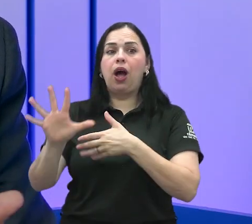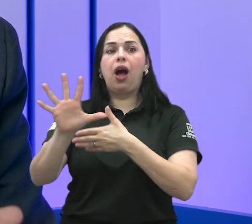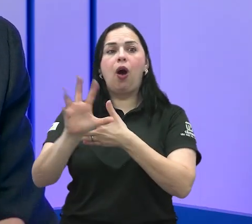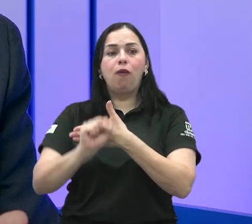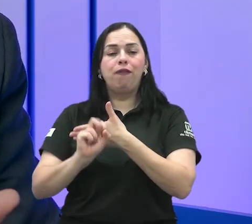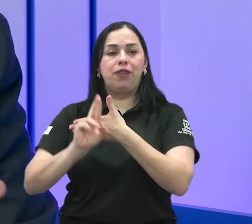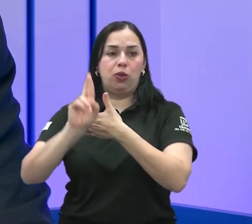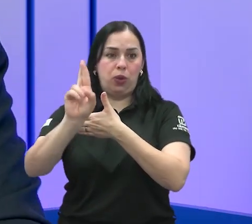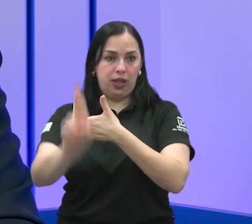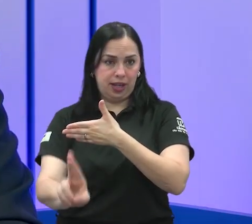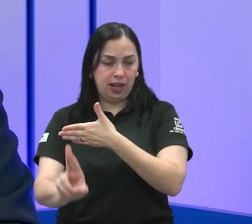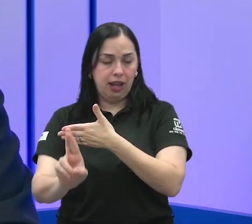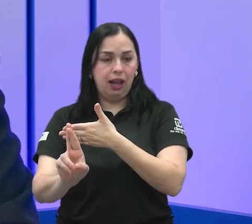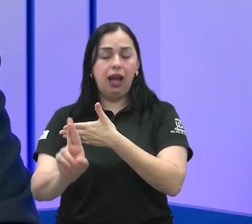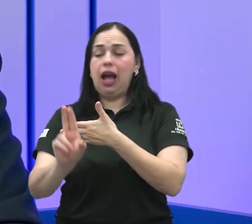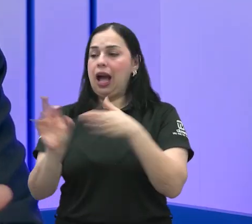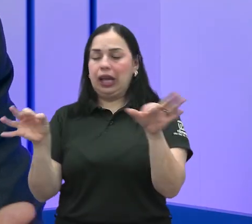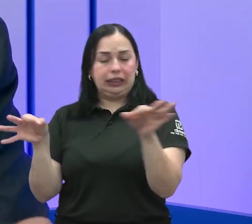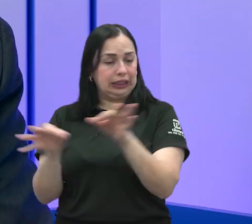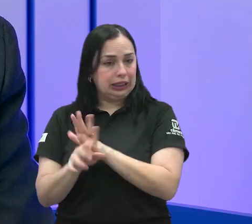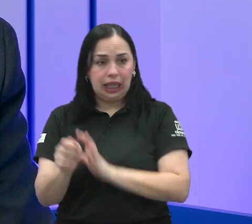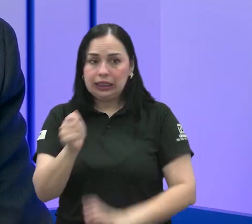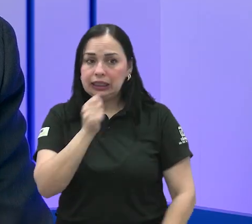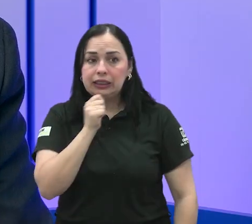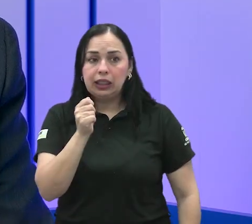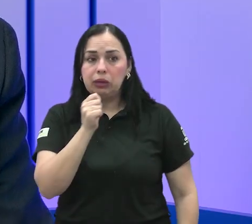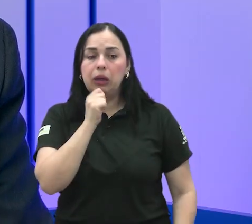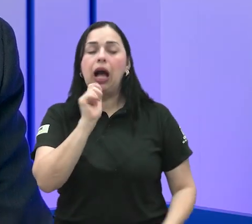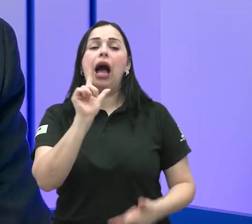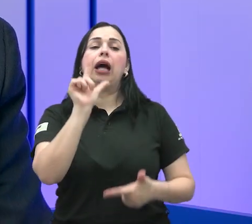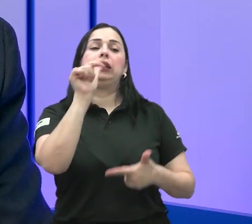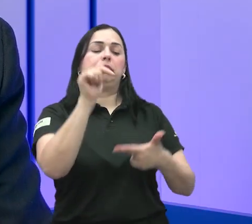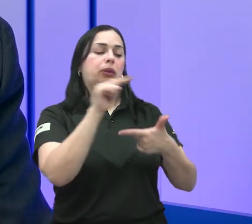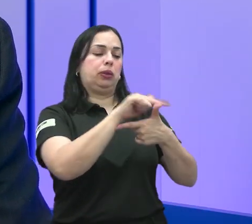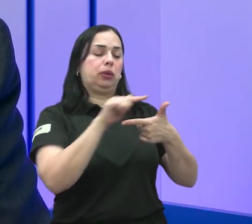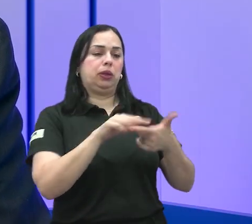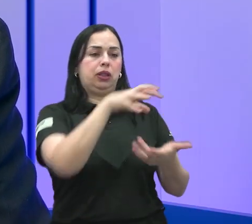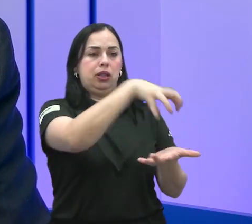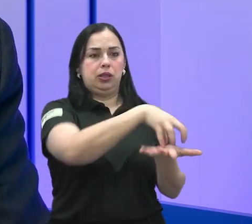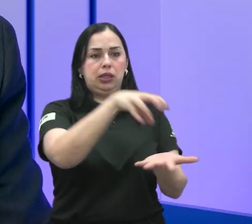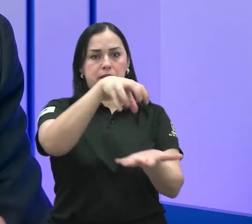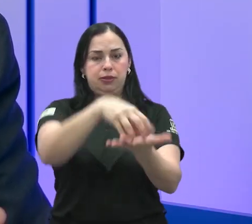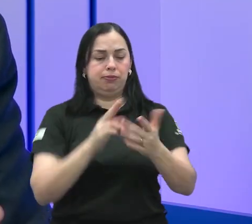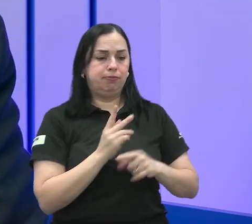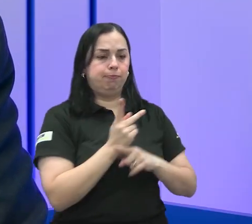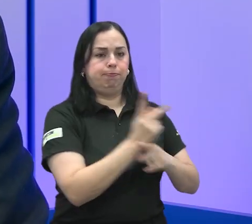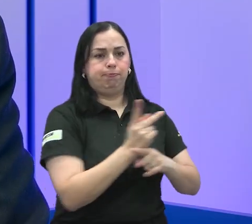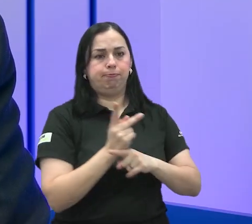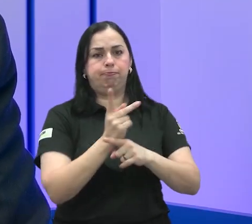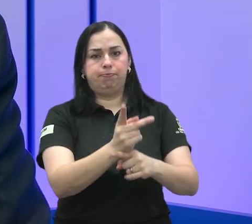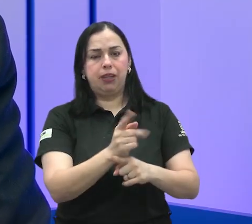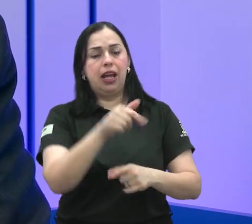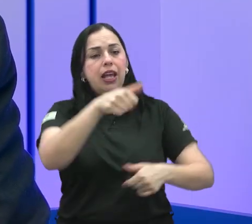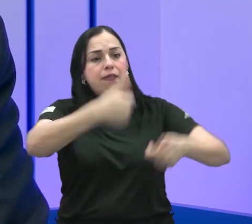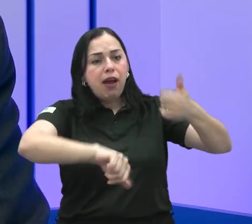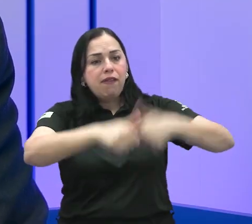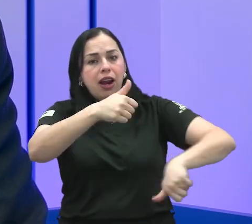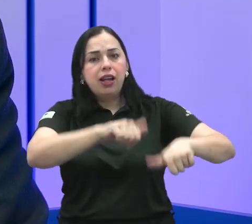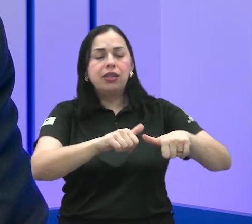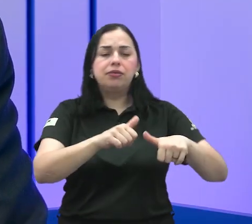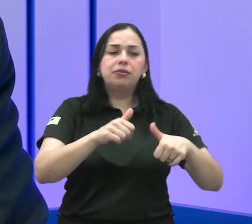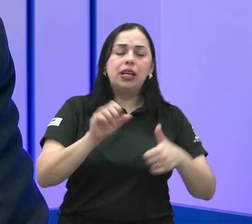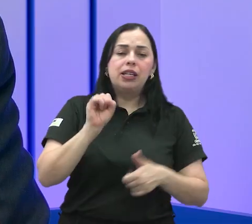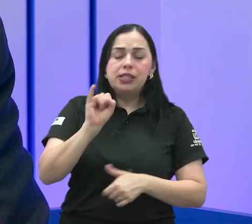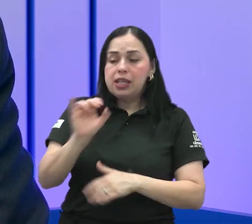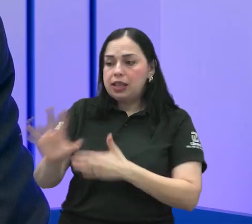também não deu certo, aí os procura com tudo isso já anotado, né, os números dos protocolos, e eles avaliam se tem